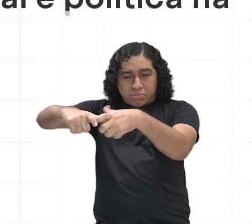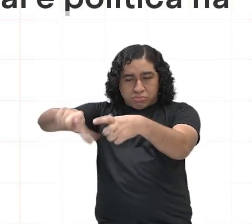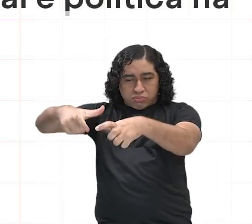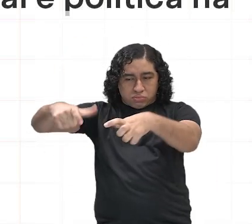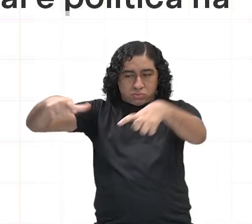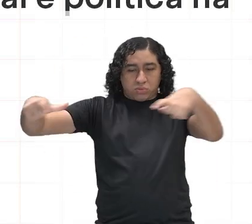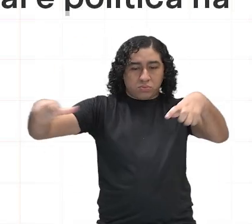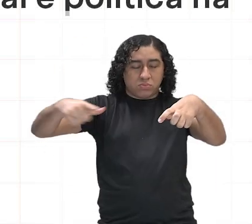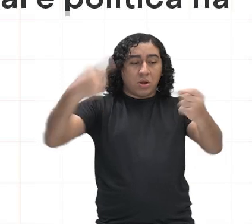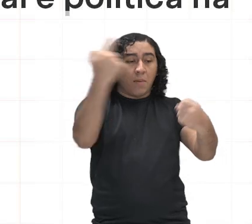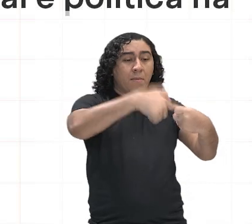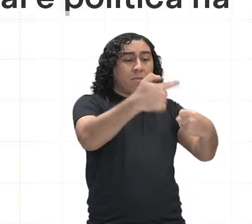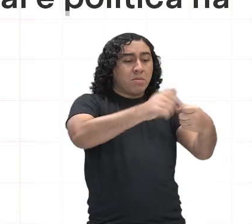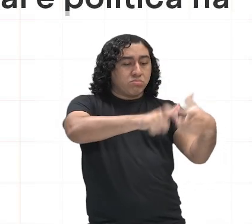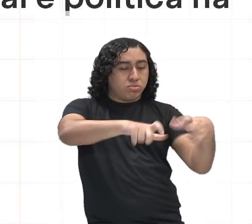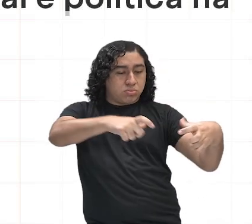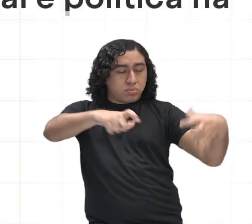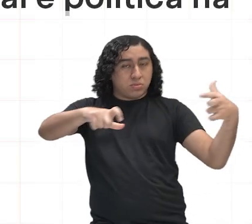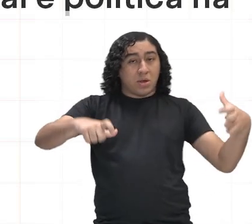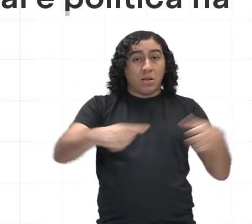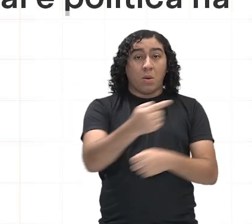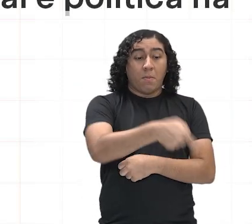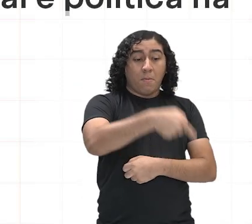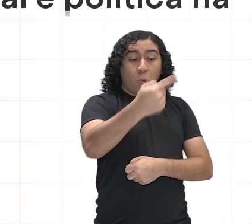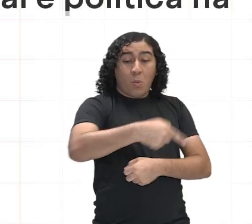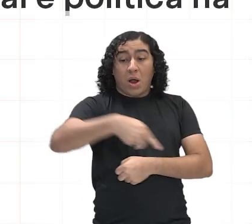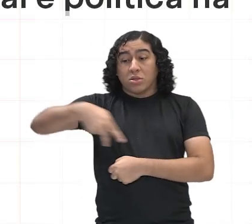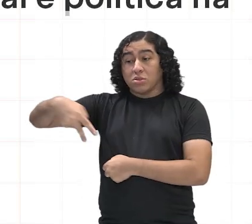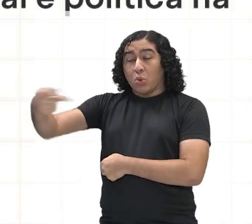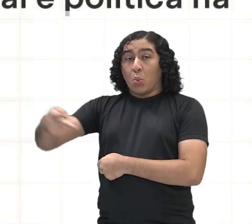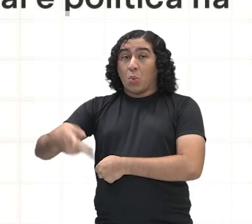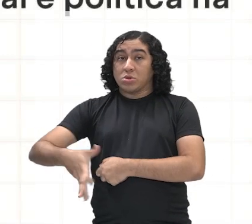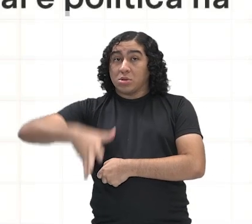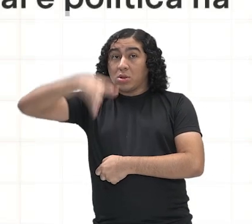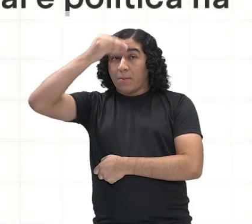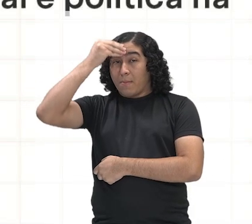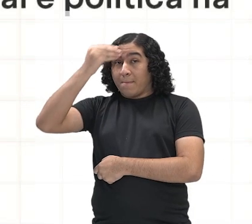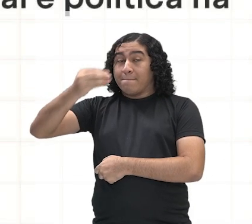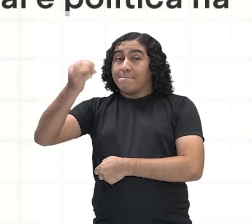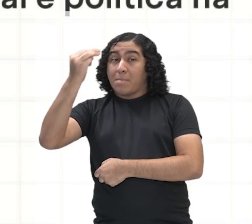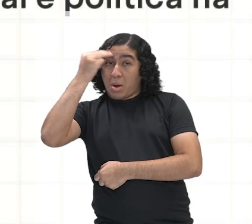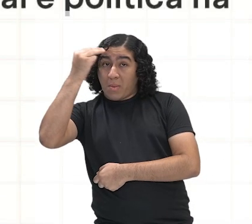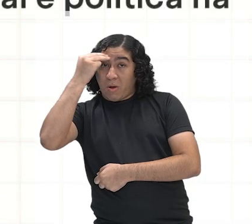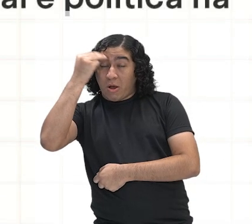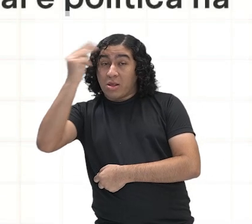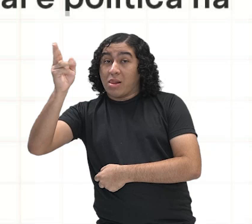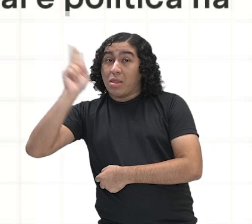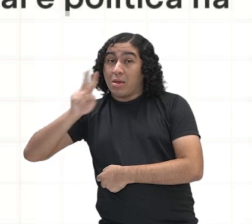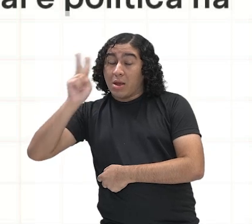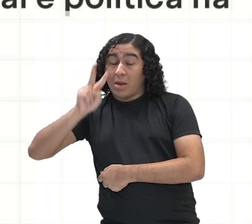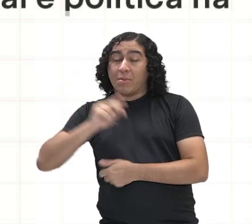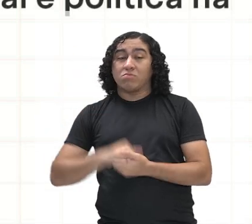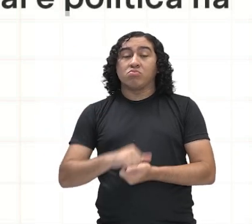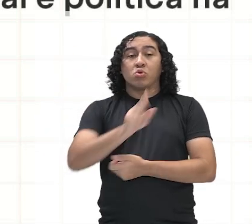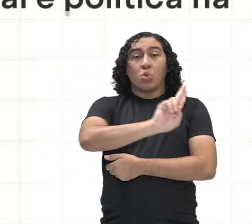se destacaram. Olha, isso aqui é importante, então guarda na tua cabecinha, tá bom? Olha só,